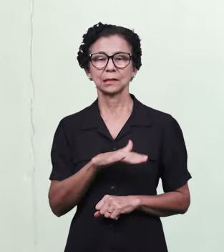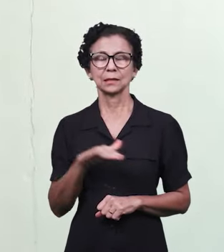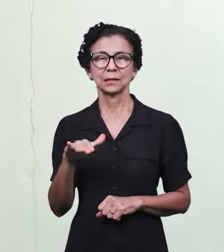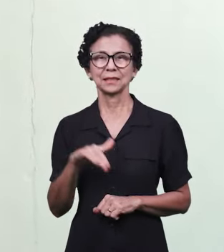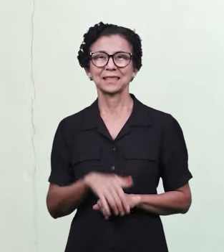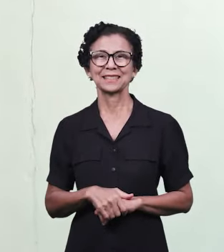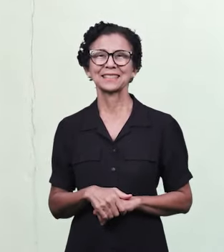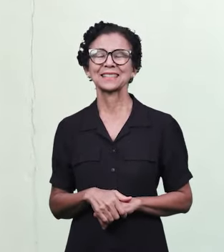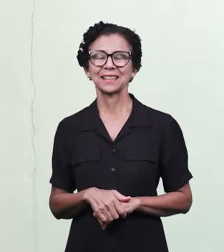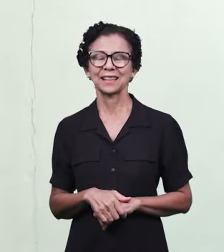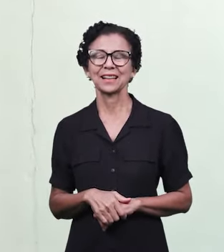nossos pequenos. Glória a Deus! E na Inglaterra, na ICM Londres 2, as crianças, intermediários e adolescentes também tiveram